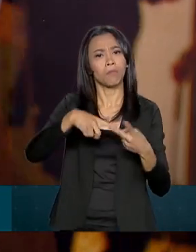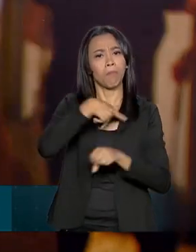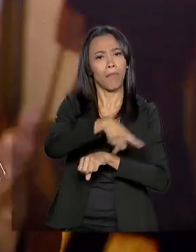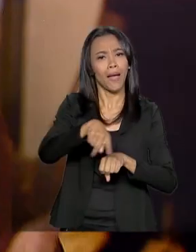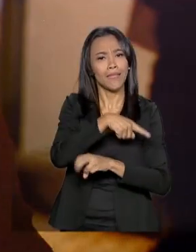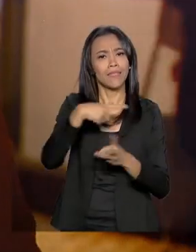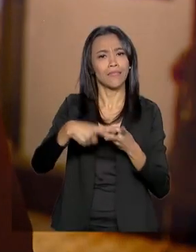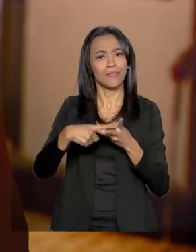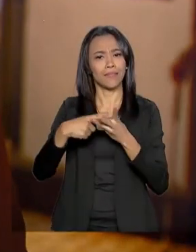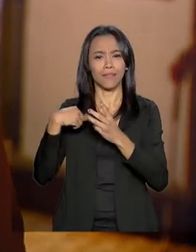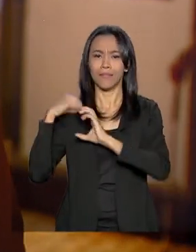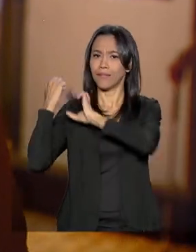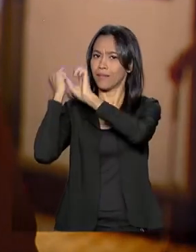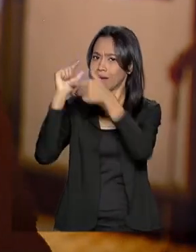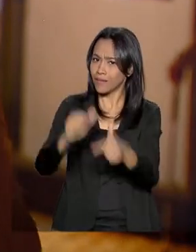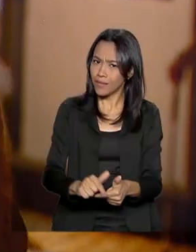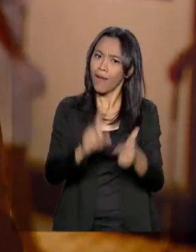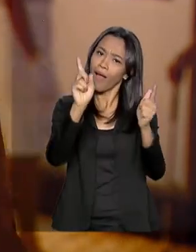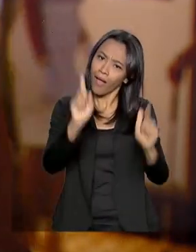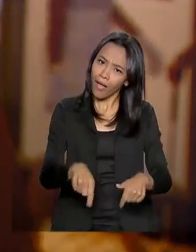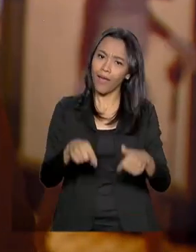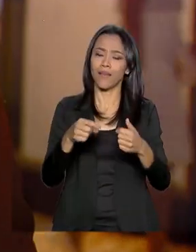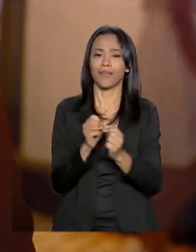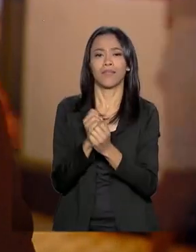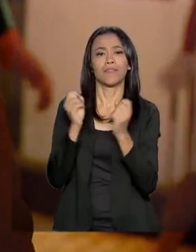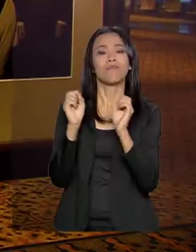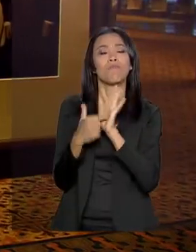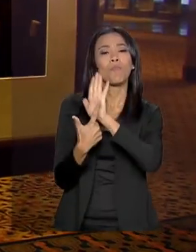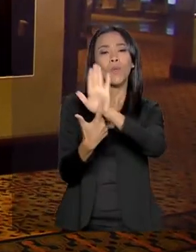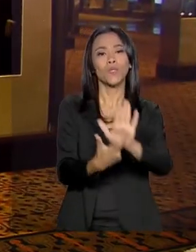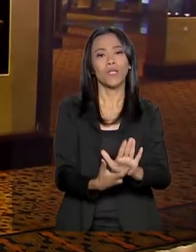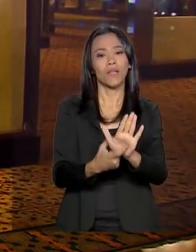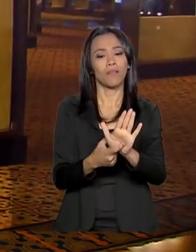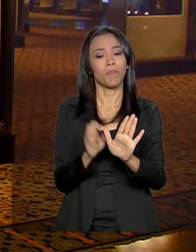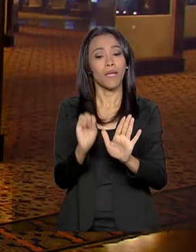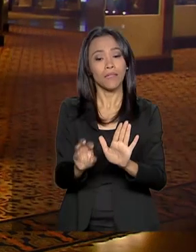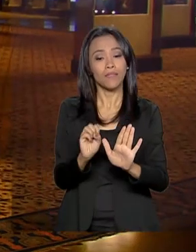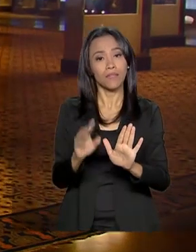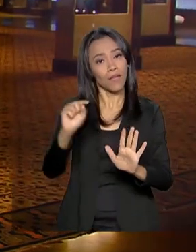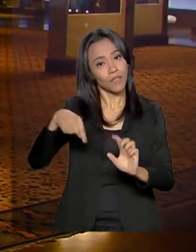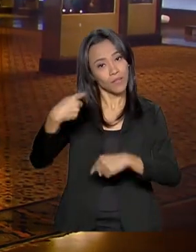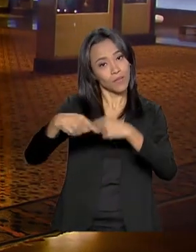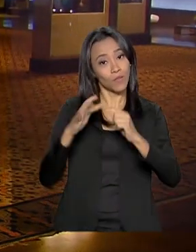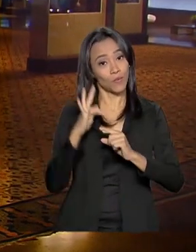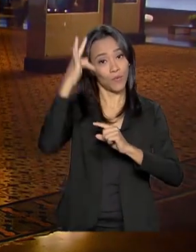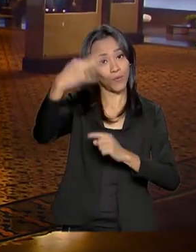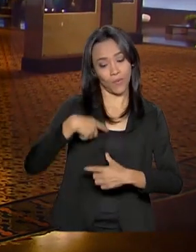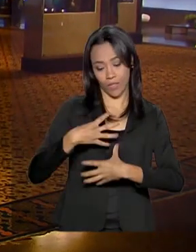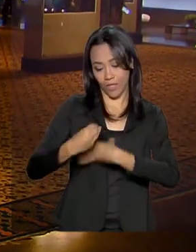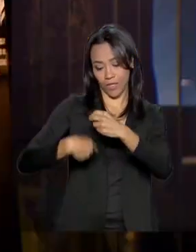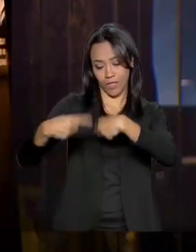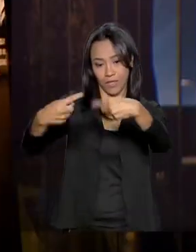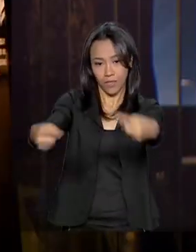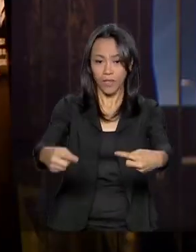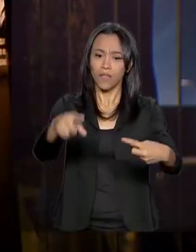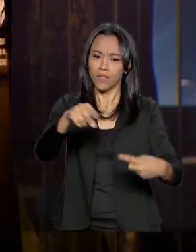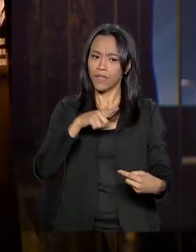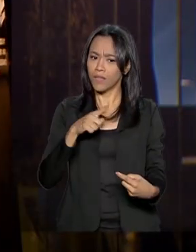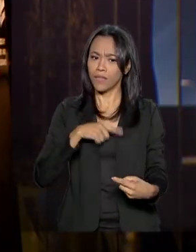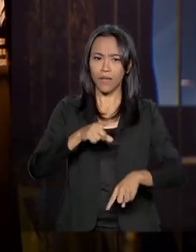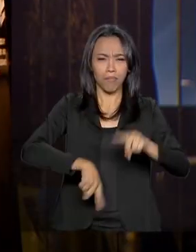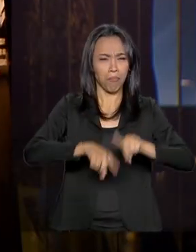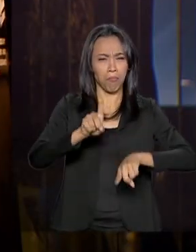é contada e guardada para gerações seguintes. São expostos, memórias e objetos de valor